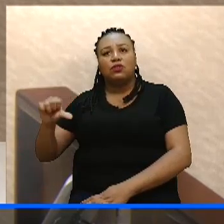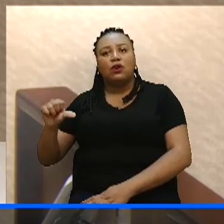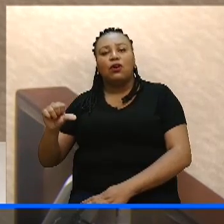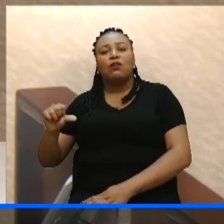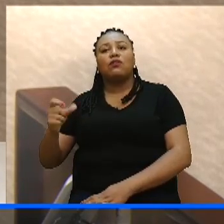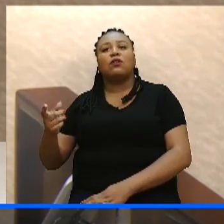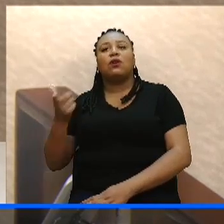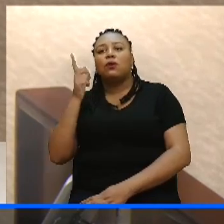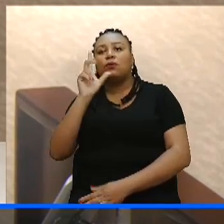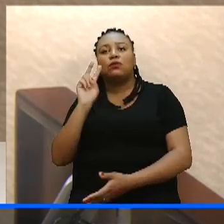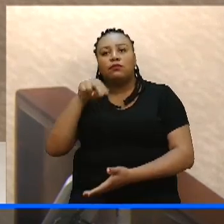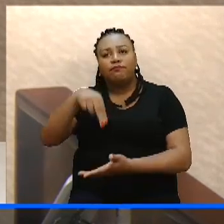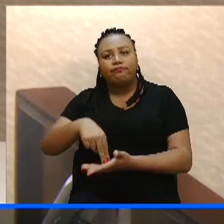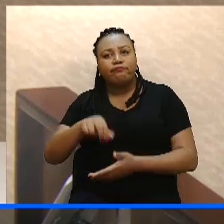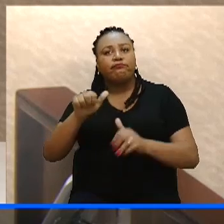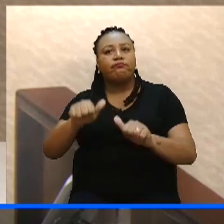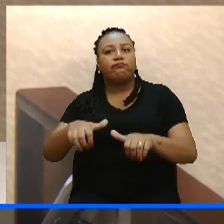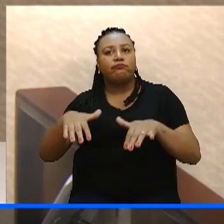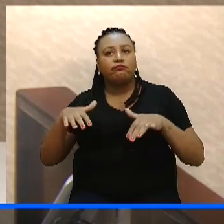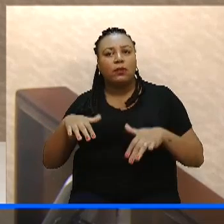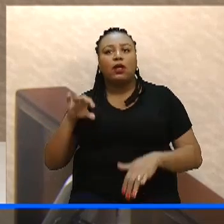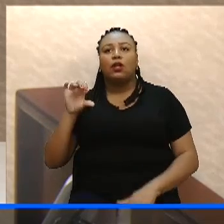trouxeram essa casa